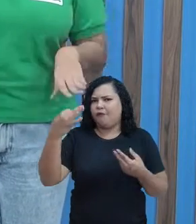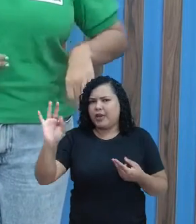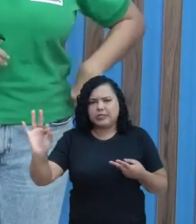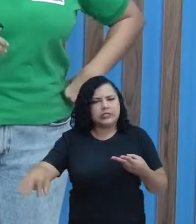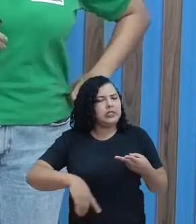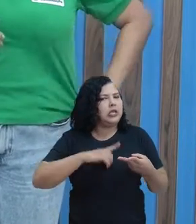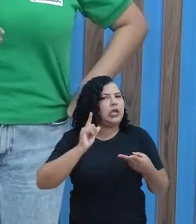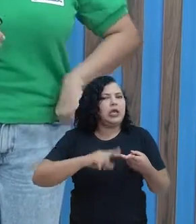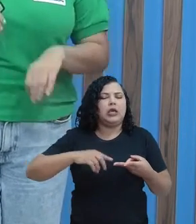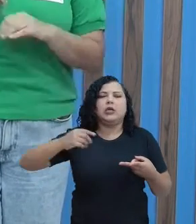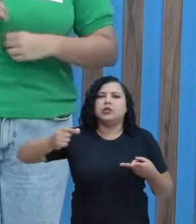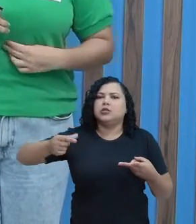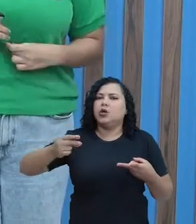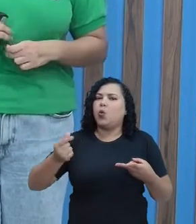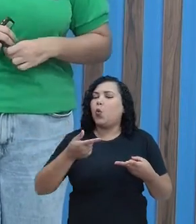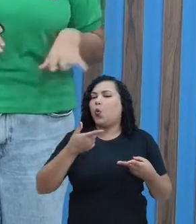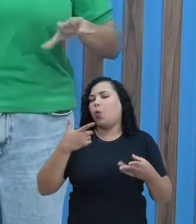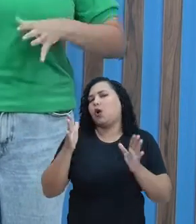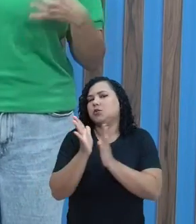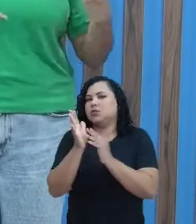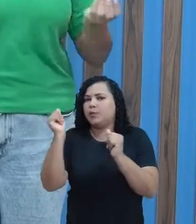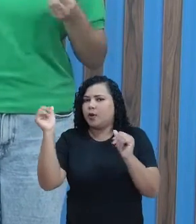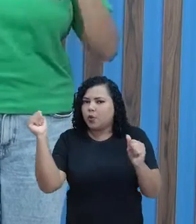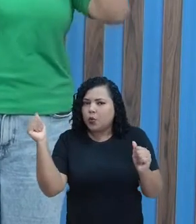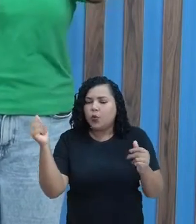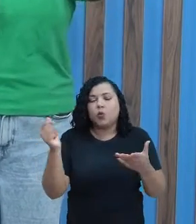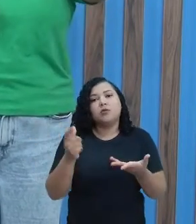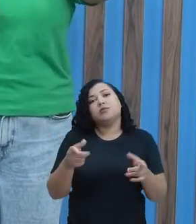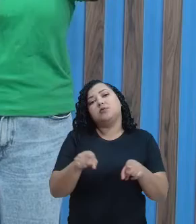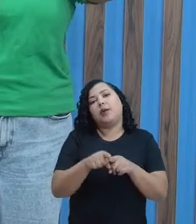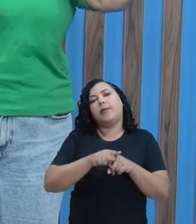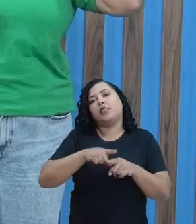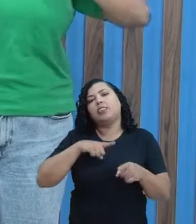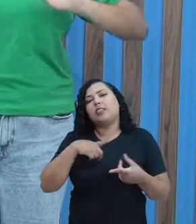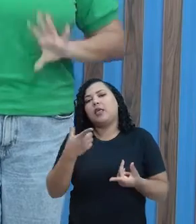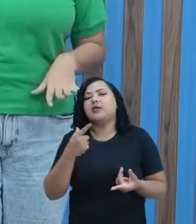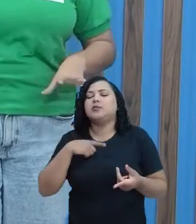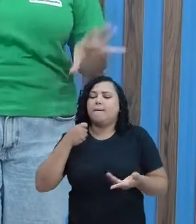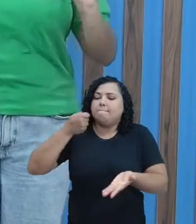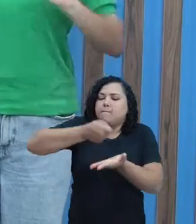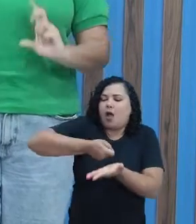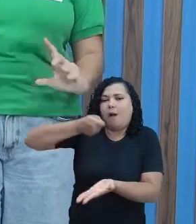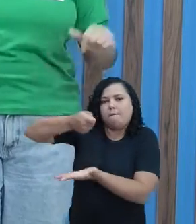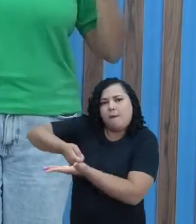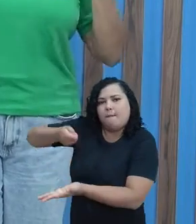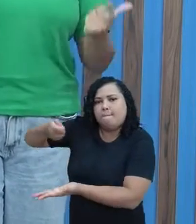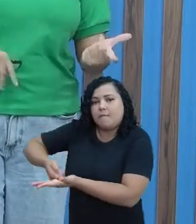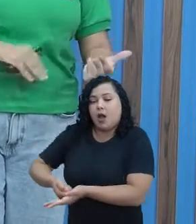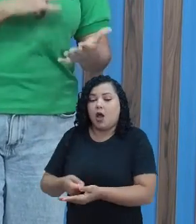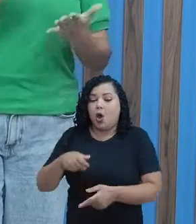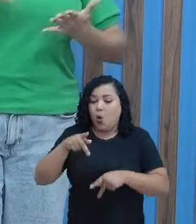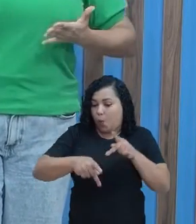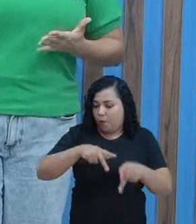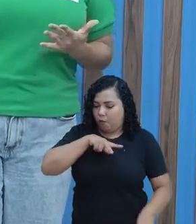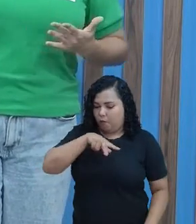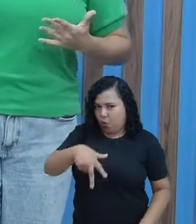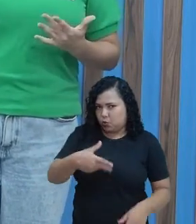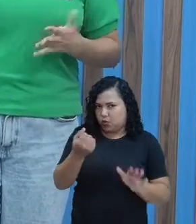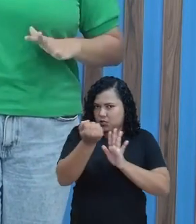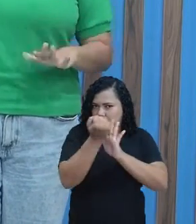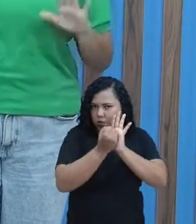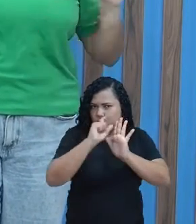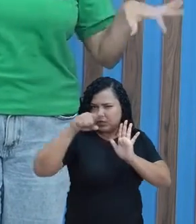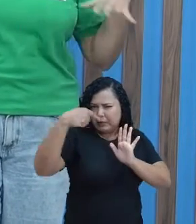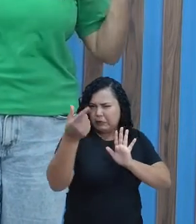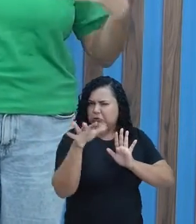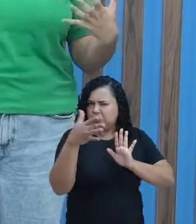assim como com o espanhol. E aí a gente vai tendo essa dominação. Os portugueses, séculos mais tarde,